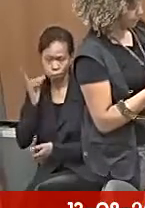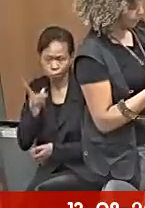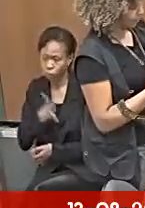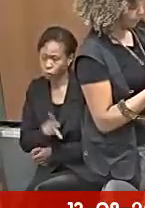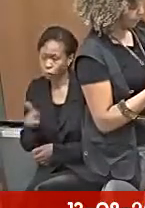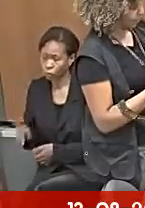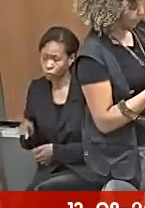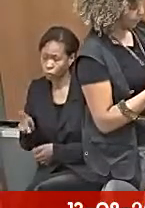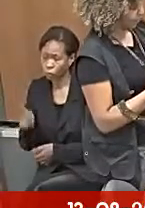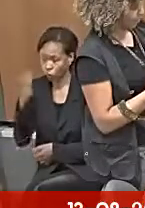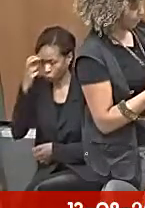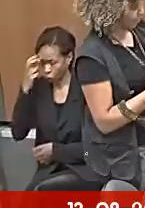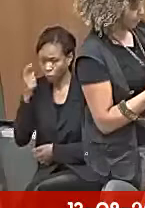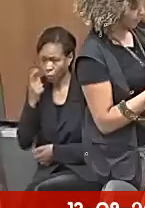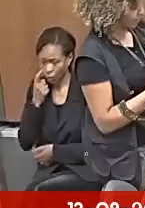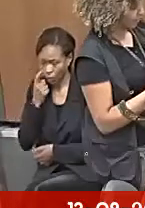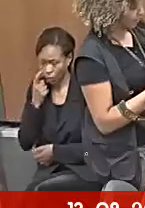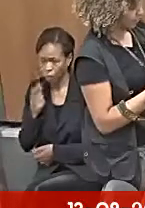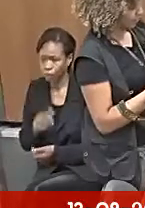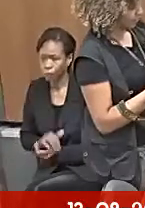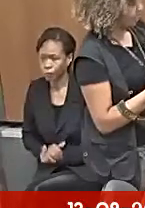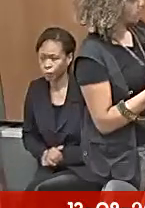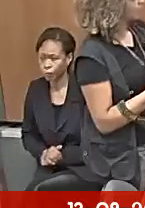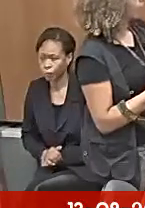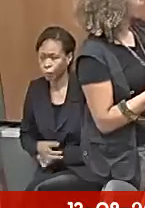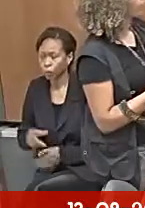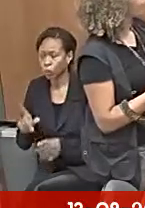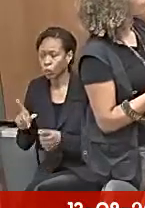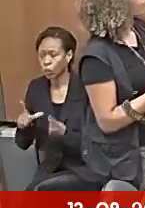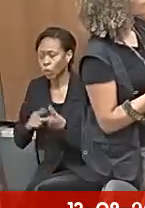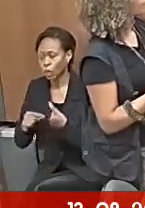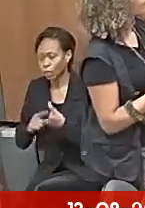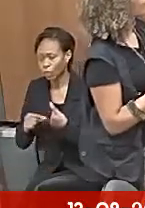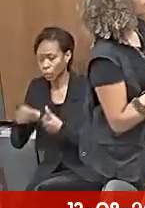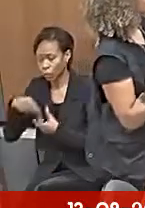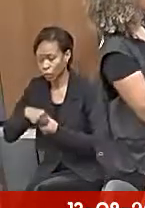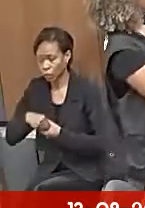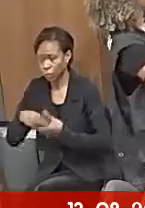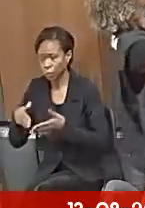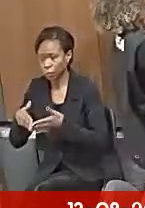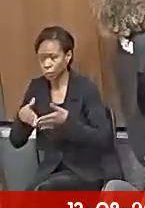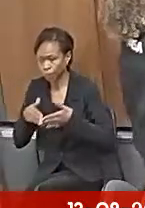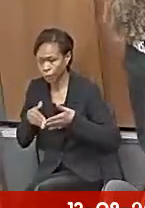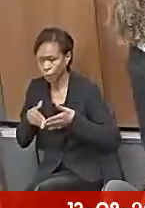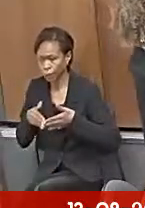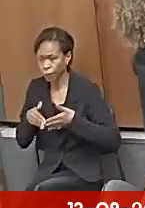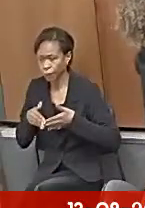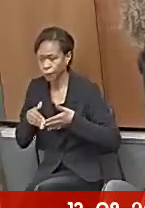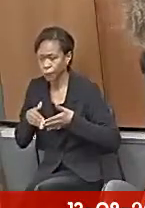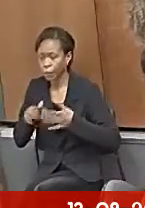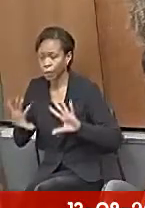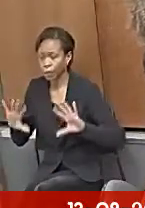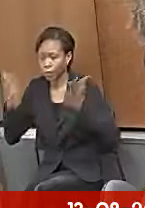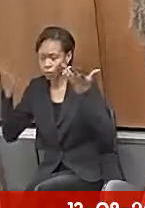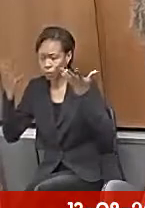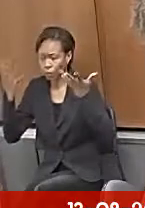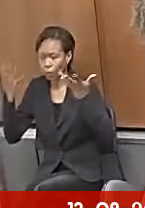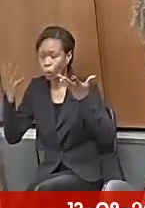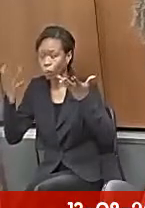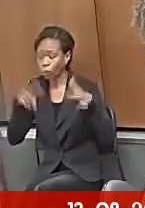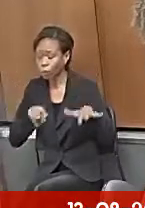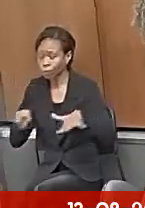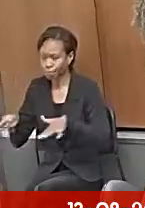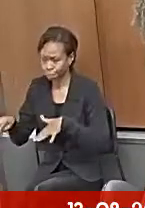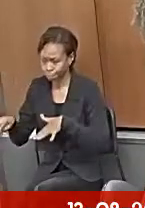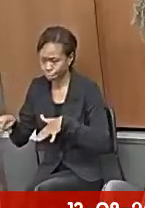professor wendell é que requer nos termos do artigo sem rendimento em ter realizado audiência pública para comemorar a semana nacional da pessoa com deficiência